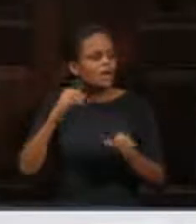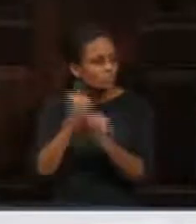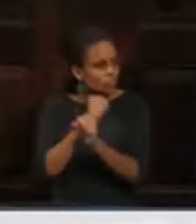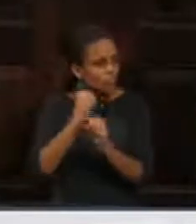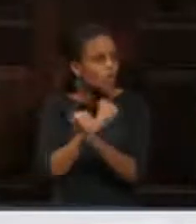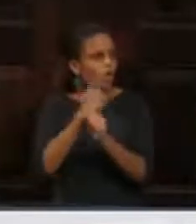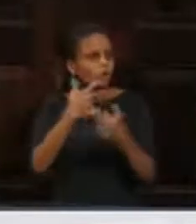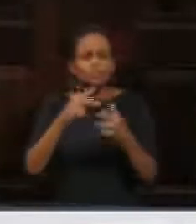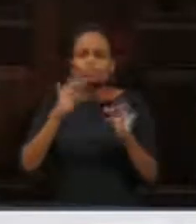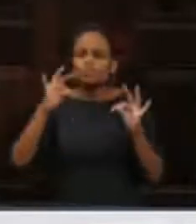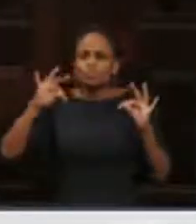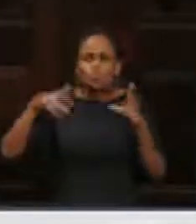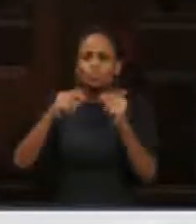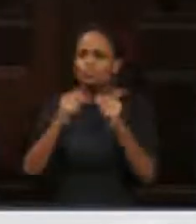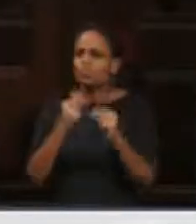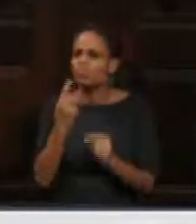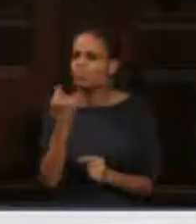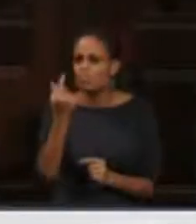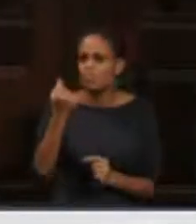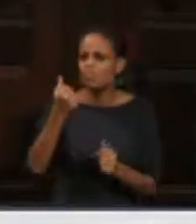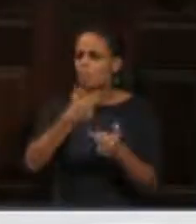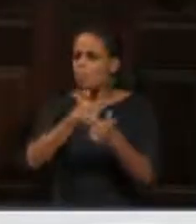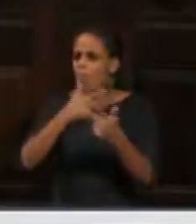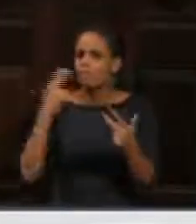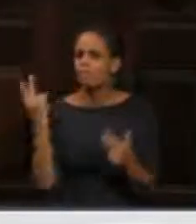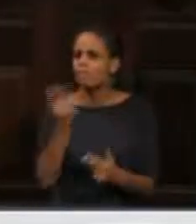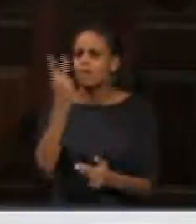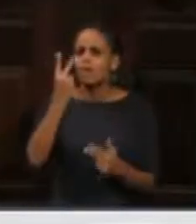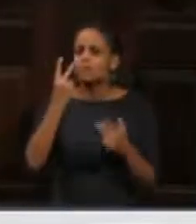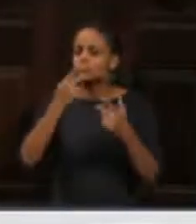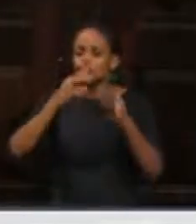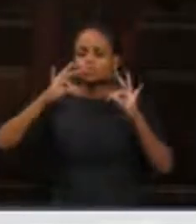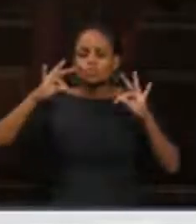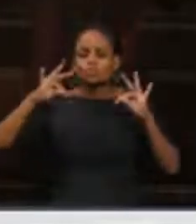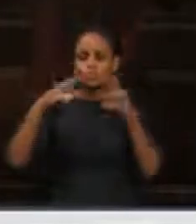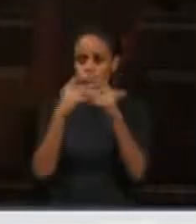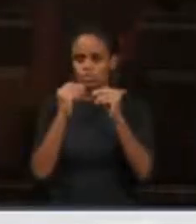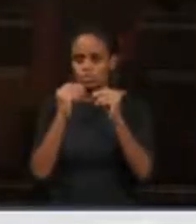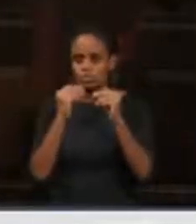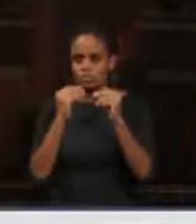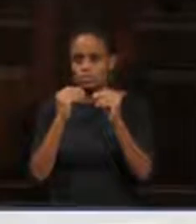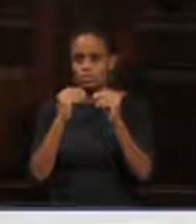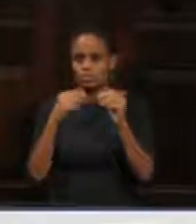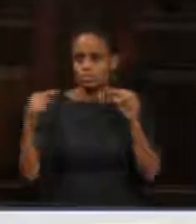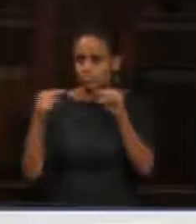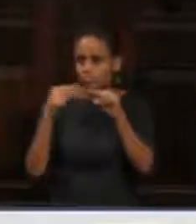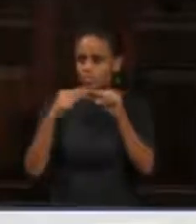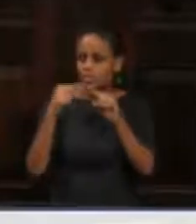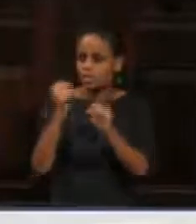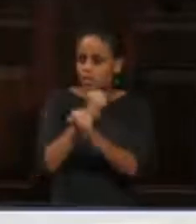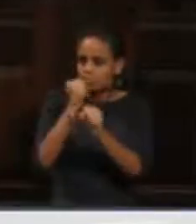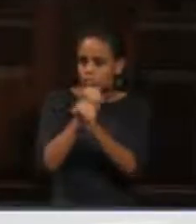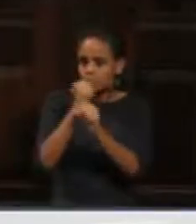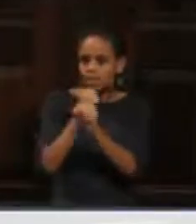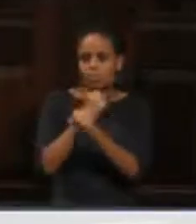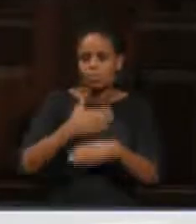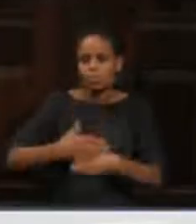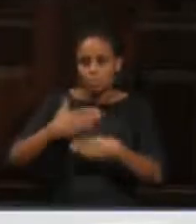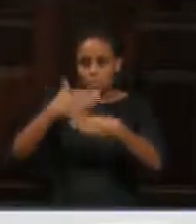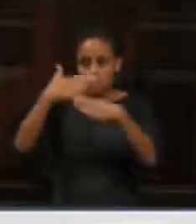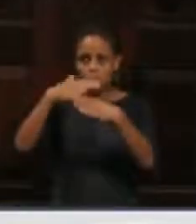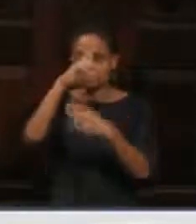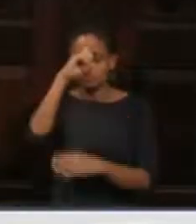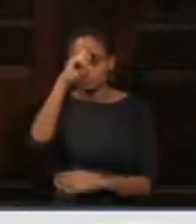valor, enfim, todos os instrumentos relativos a citada obra pública, com sua